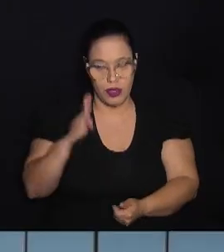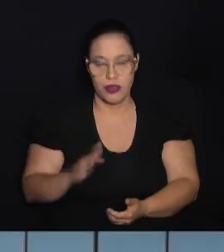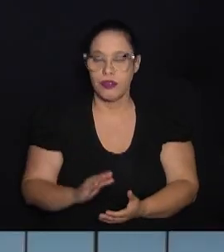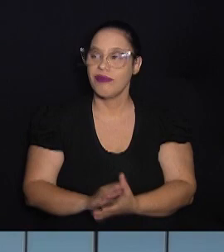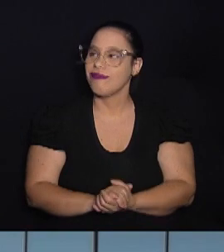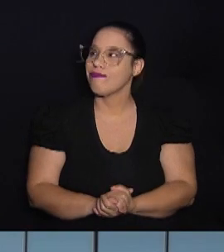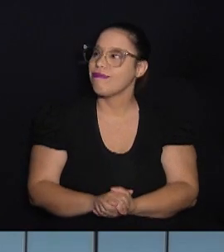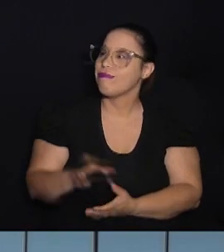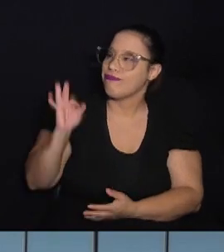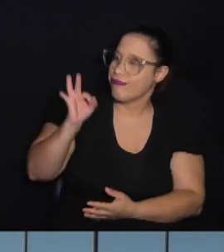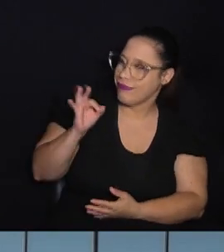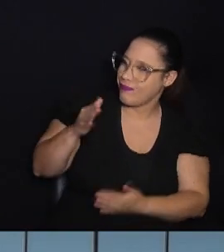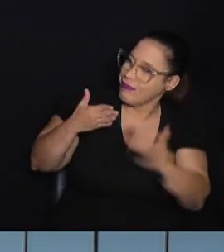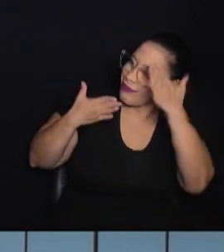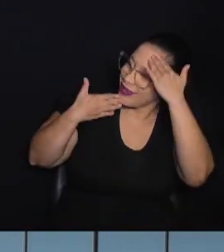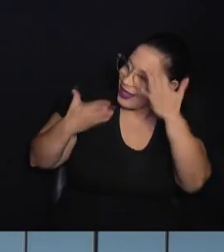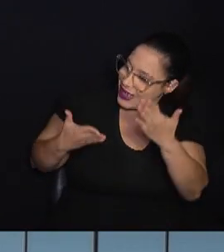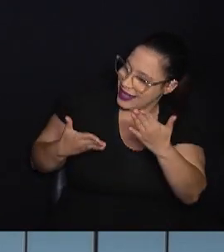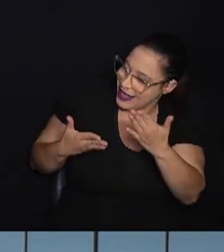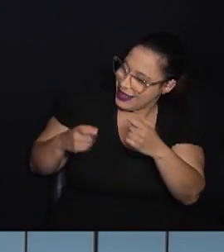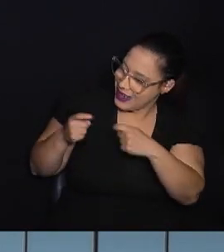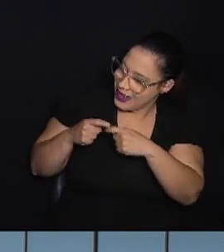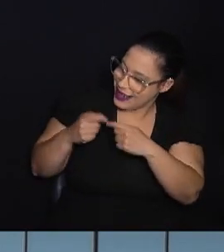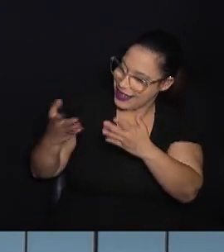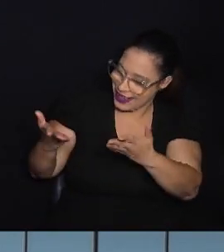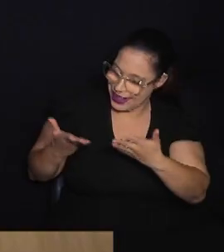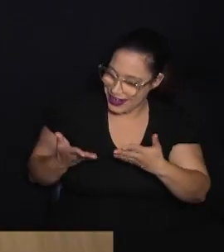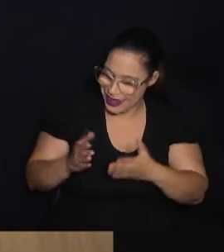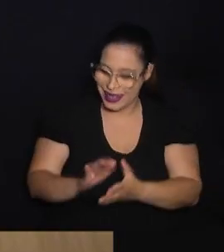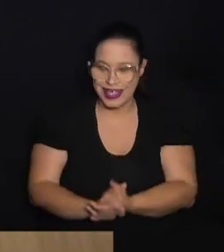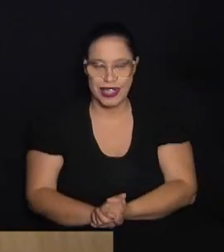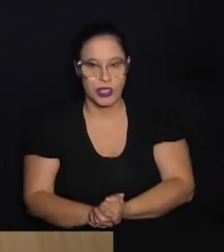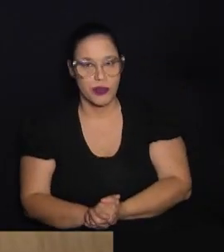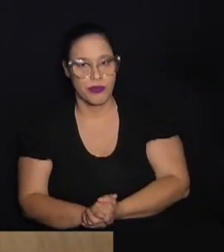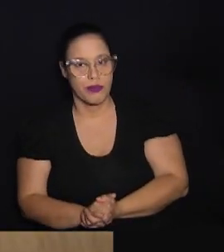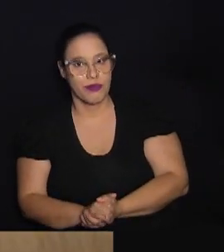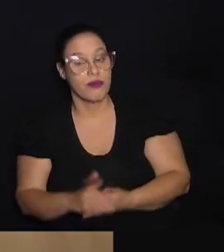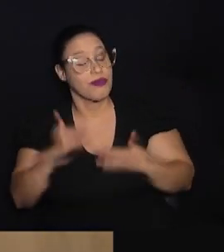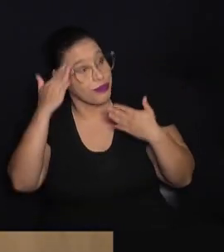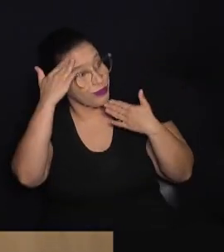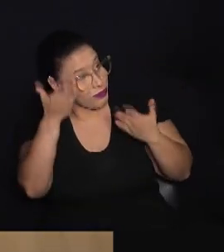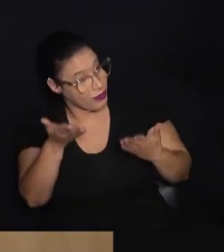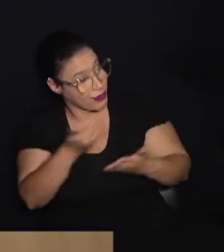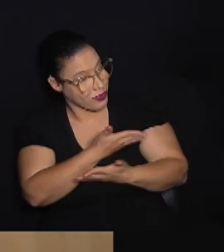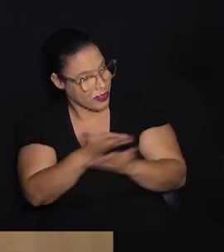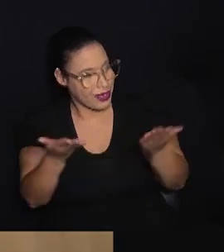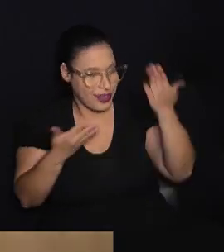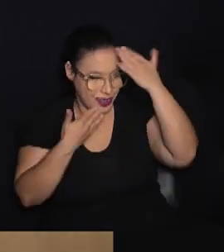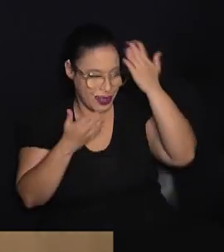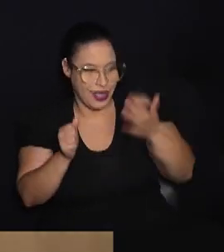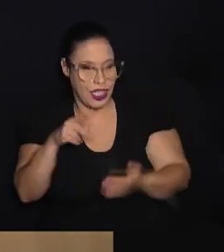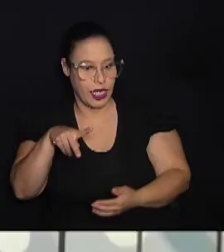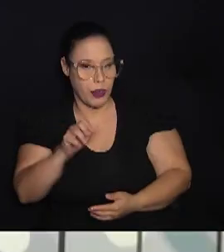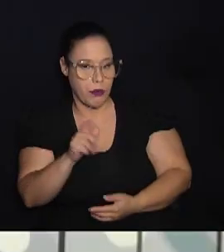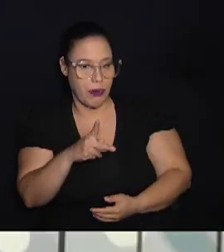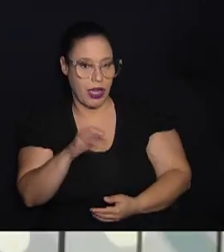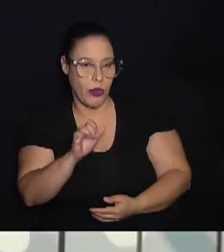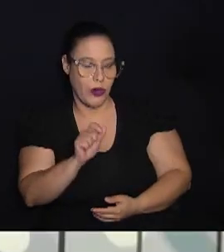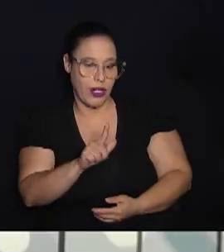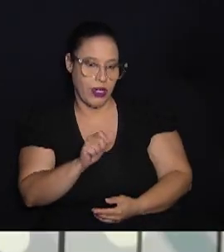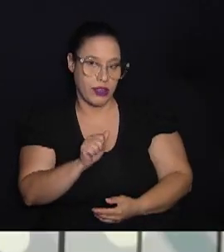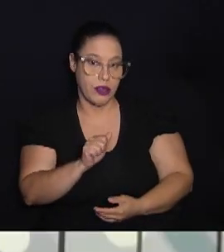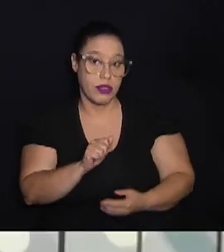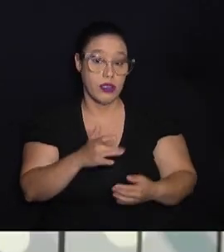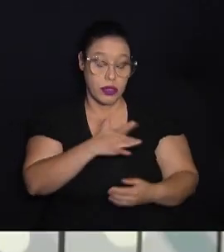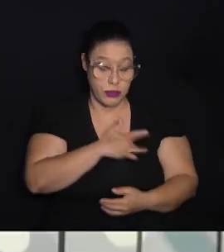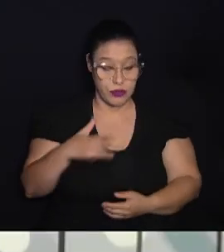Com certeza, doutora. Muito obrigada pela sua participação. Eu que agradeço a todos. Obrigada, Ana Paula. O